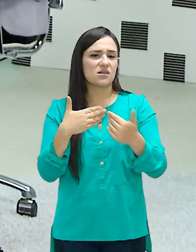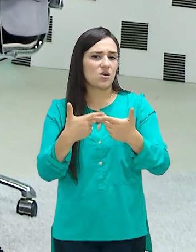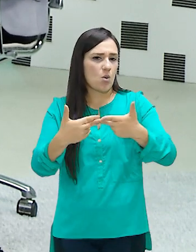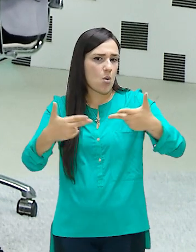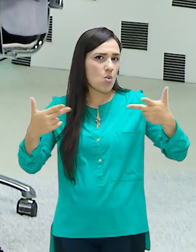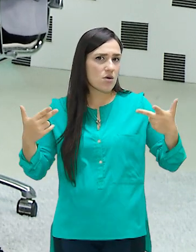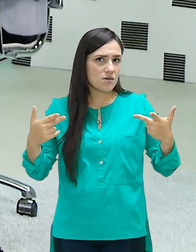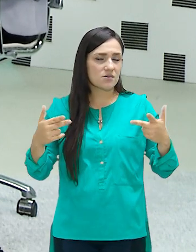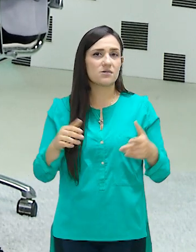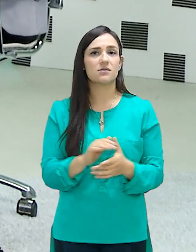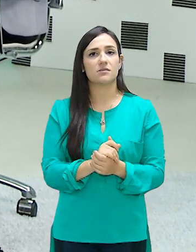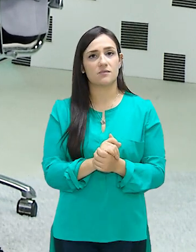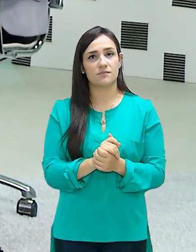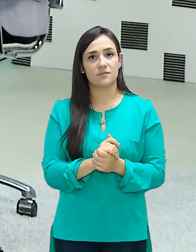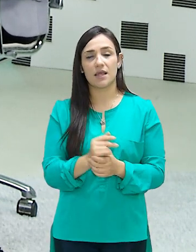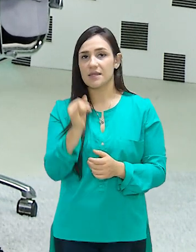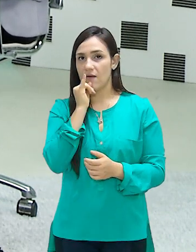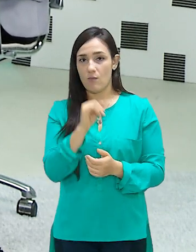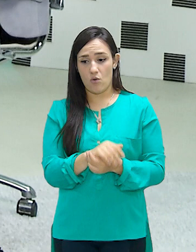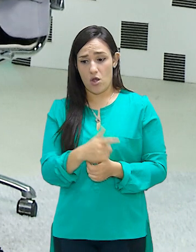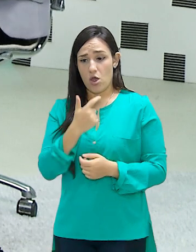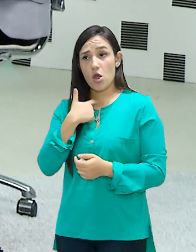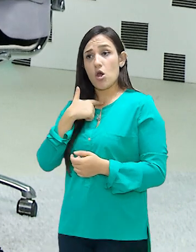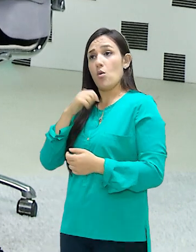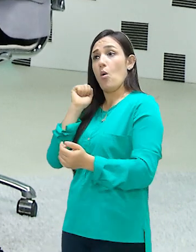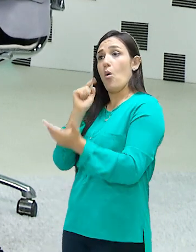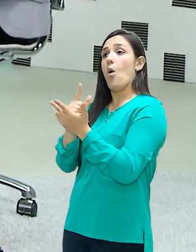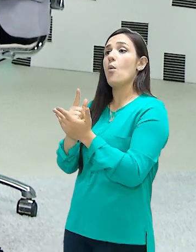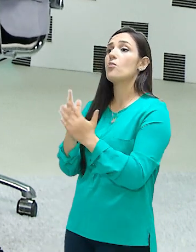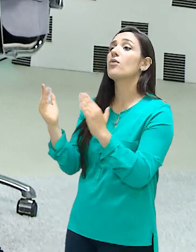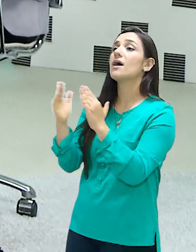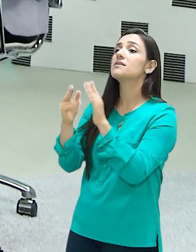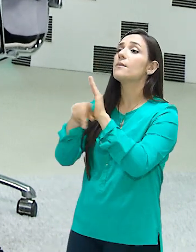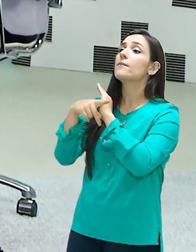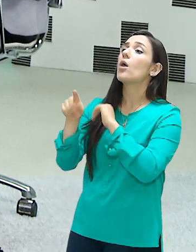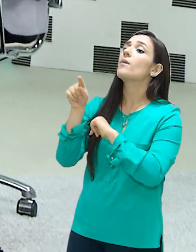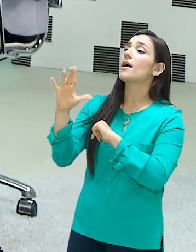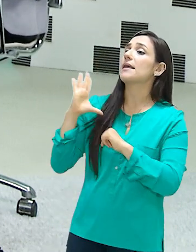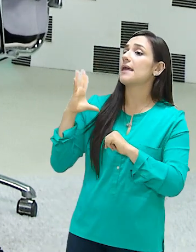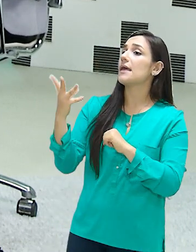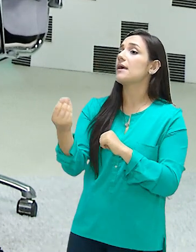herdeiro. Porque se não tomar esses cuidados,